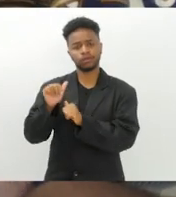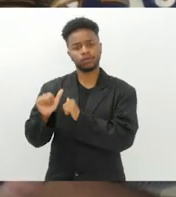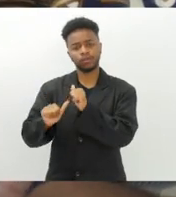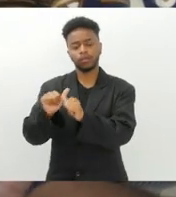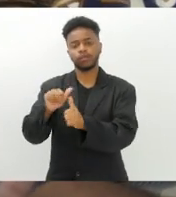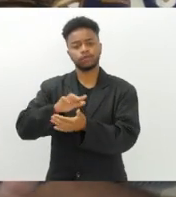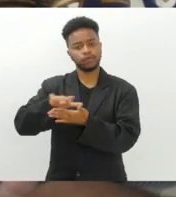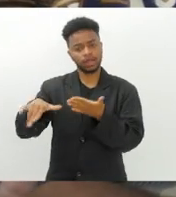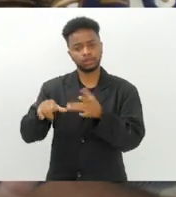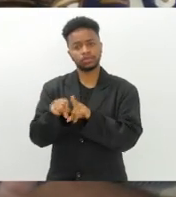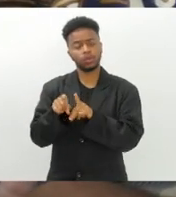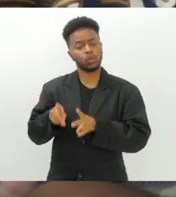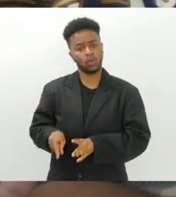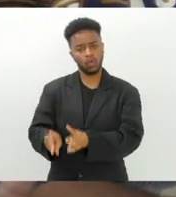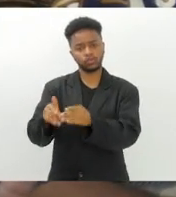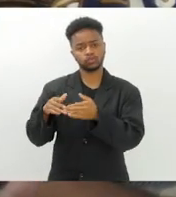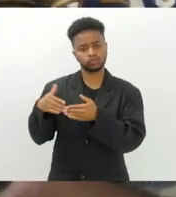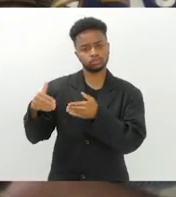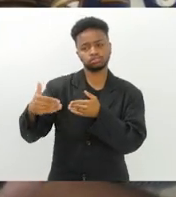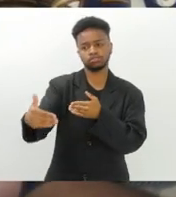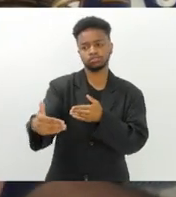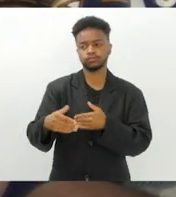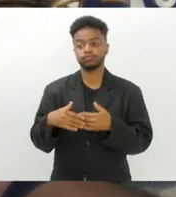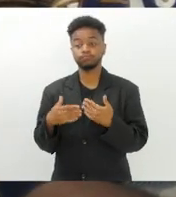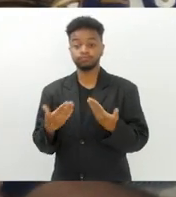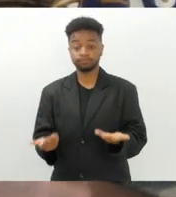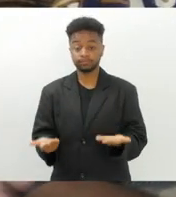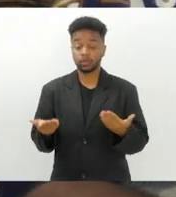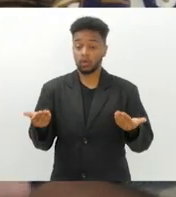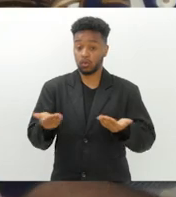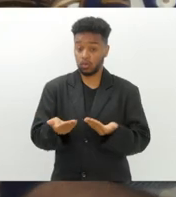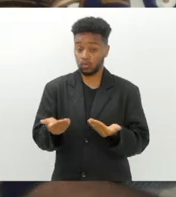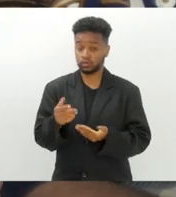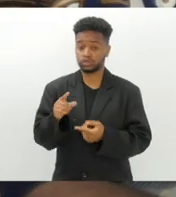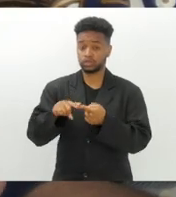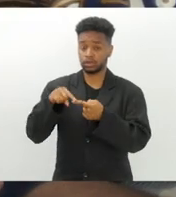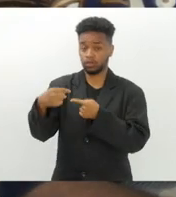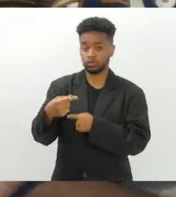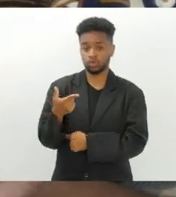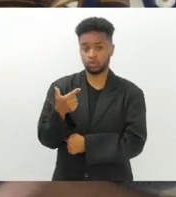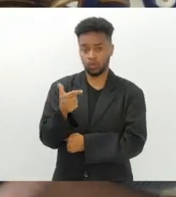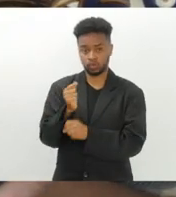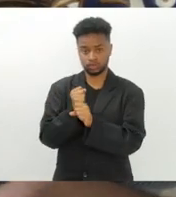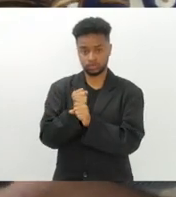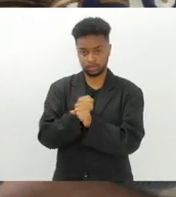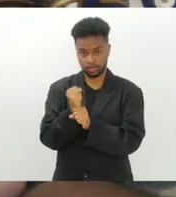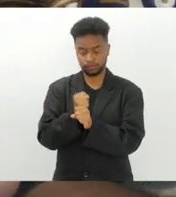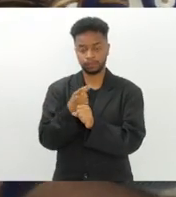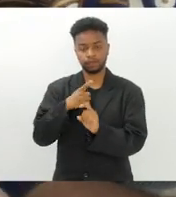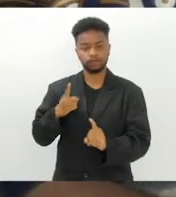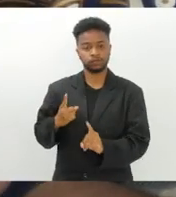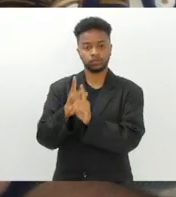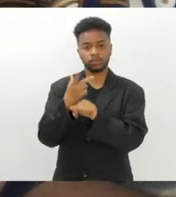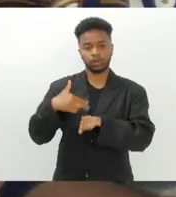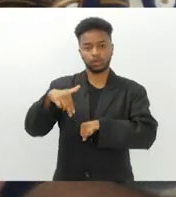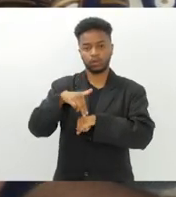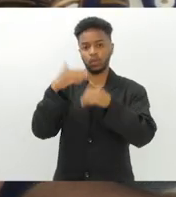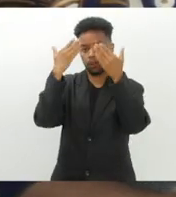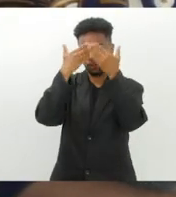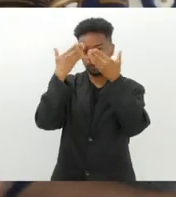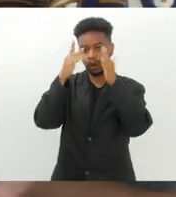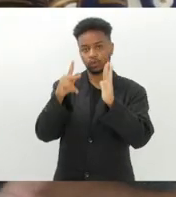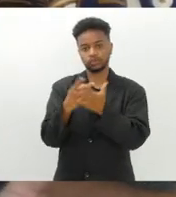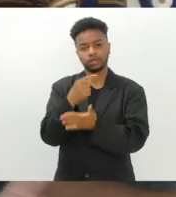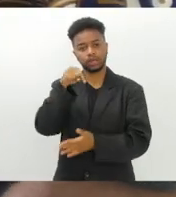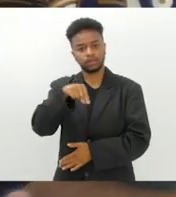passar. Então, hoje, 12 anos depois, no Encontro Nacional da Umbanda, que aconteceu aqui no Rio de Janeiro,